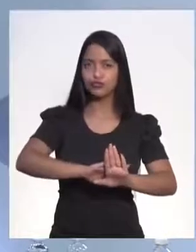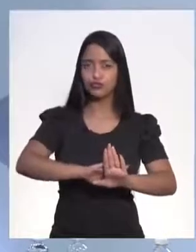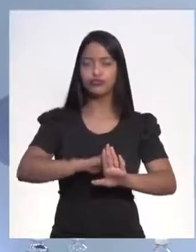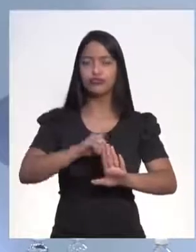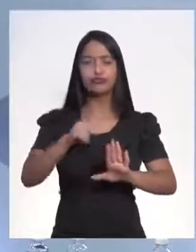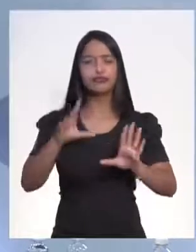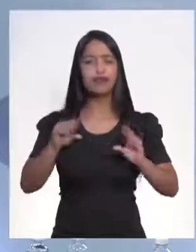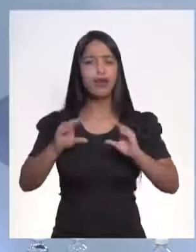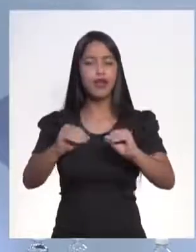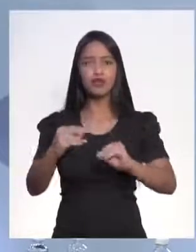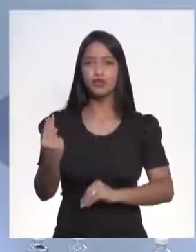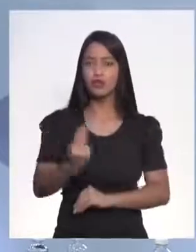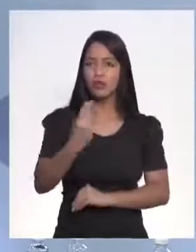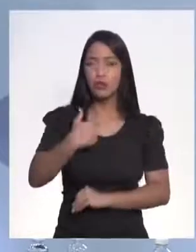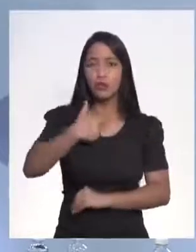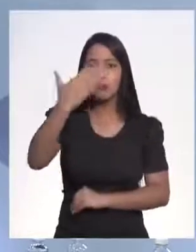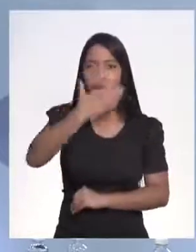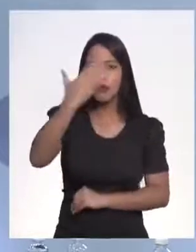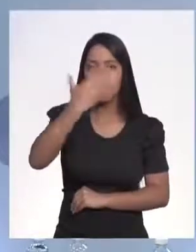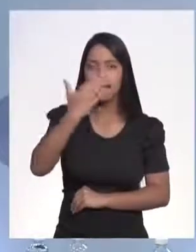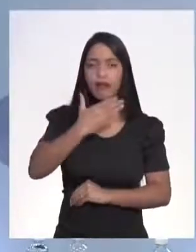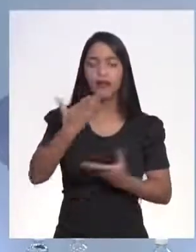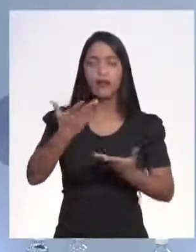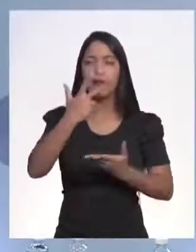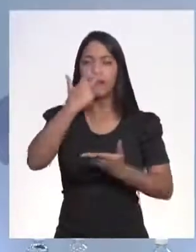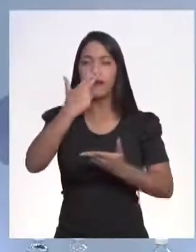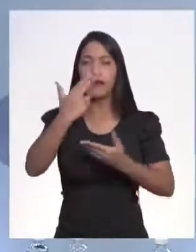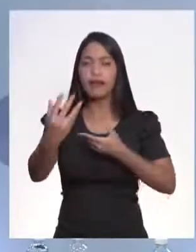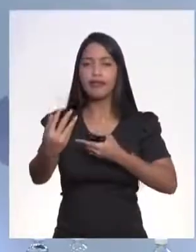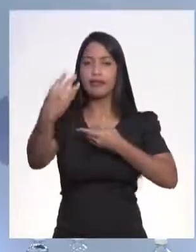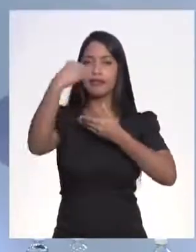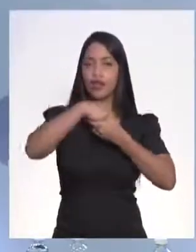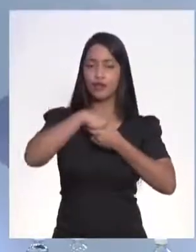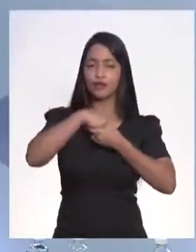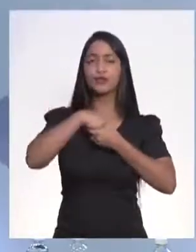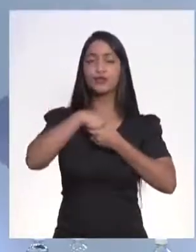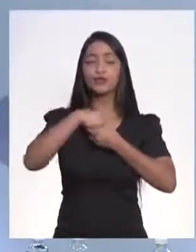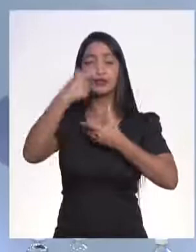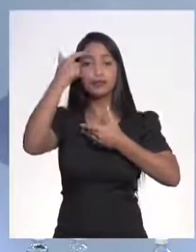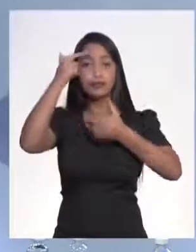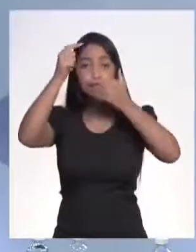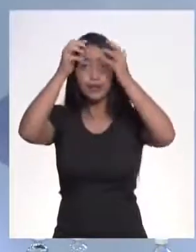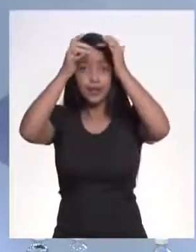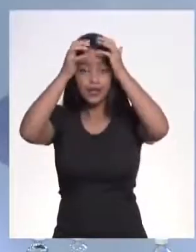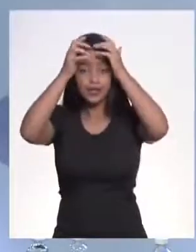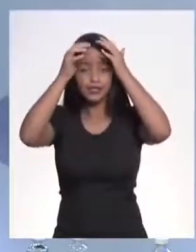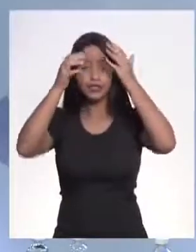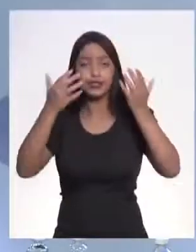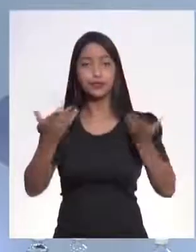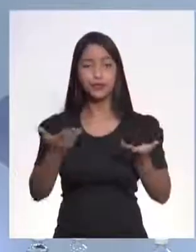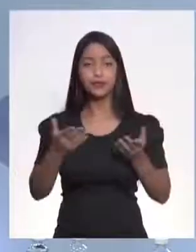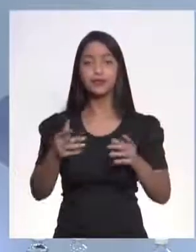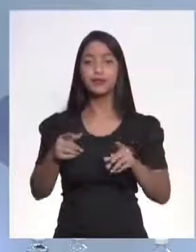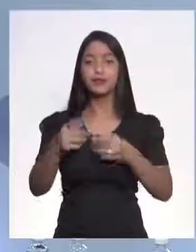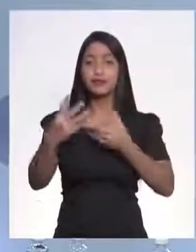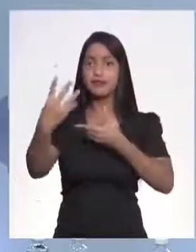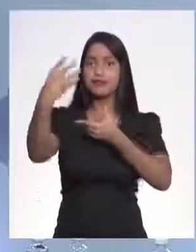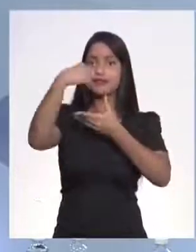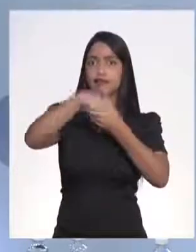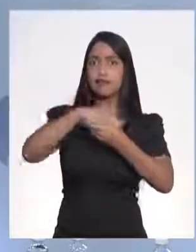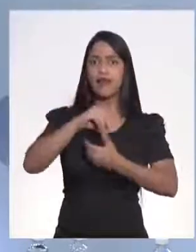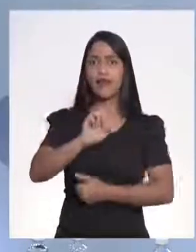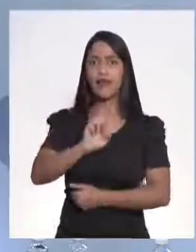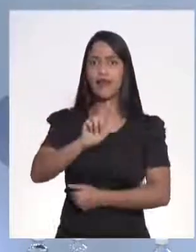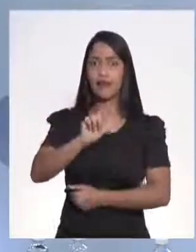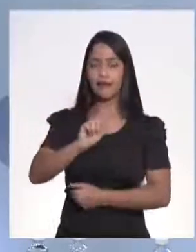imputável aquilo que a gente não vê aquilo que está lá dentro é nossa mente nossas o ego